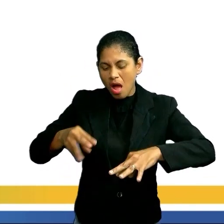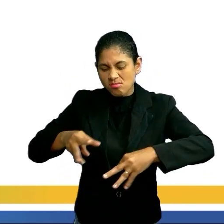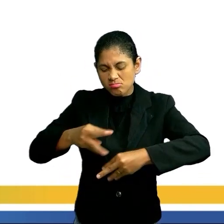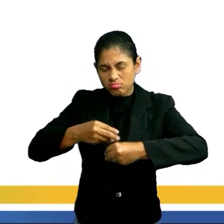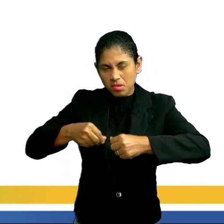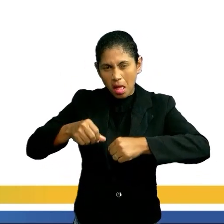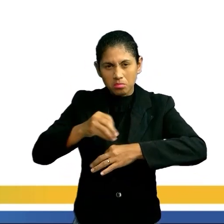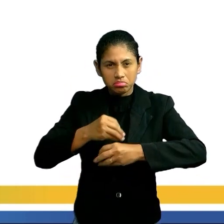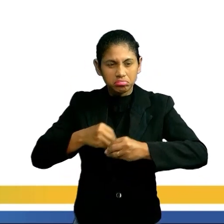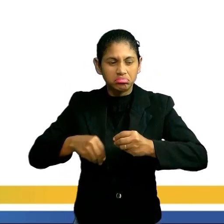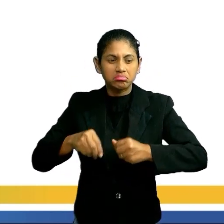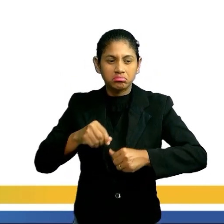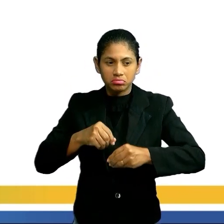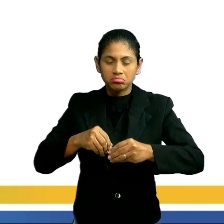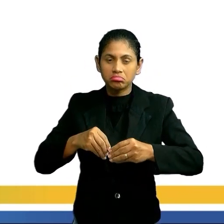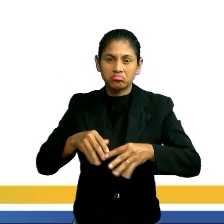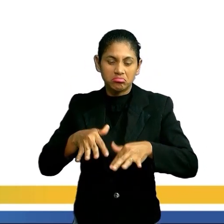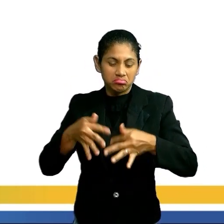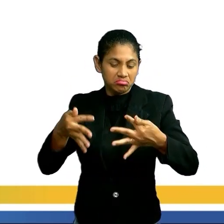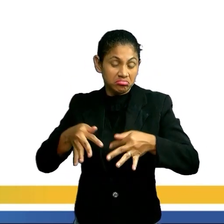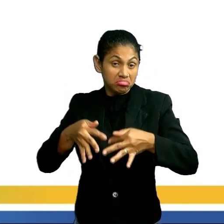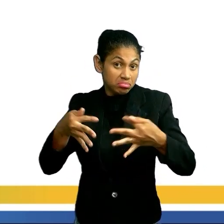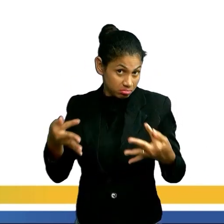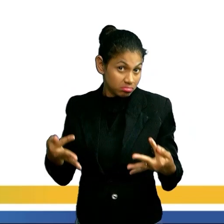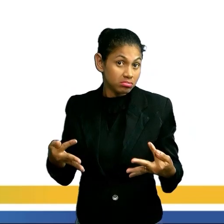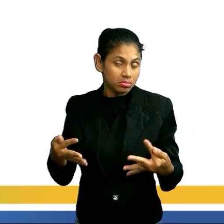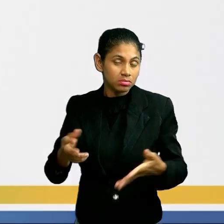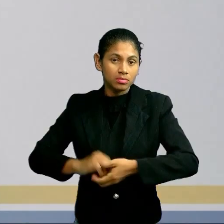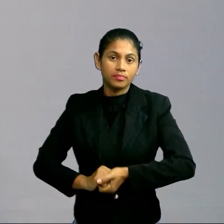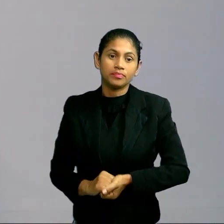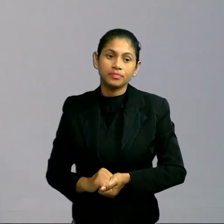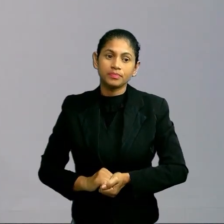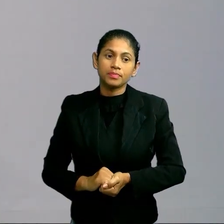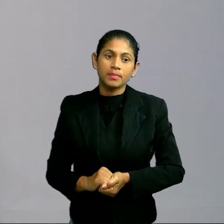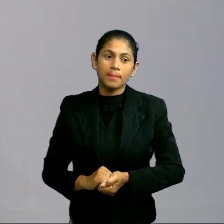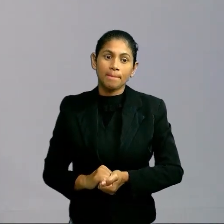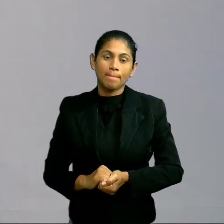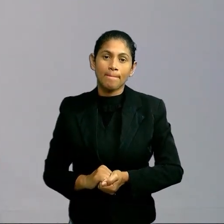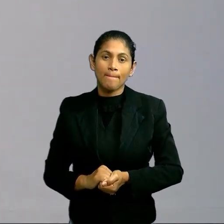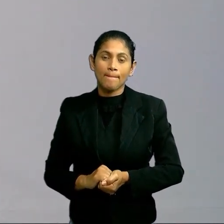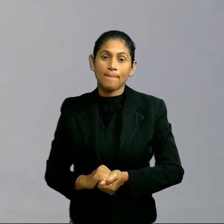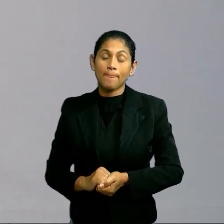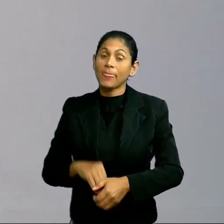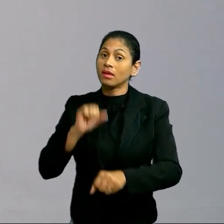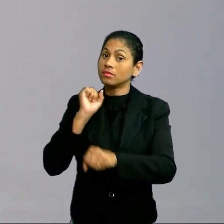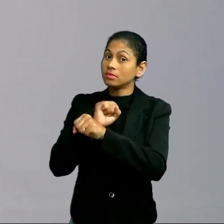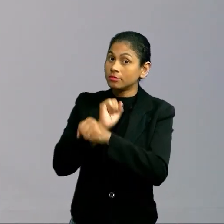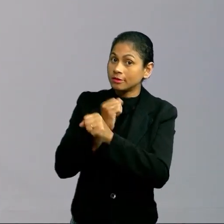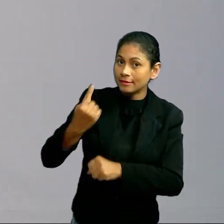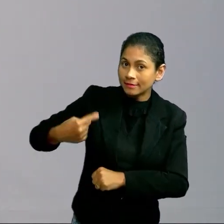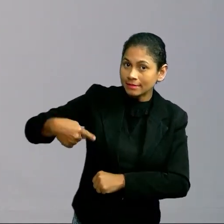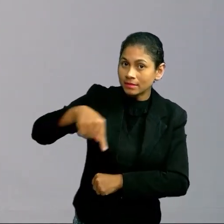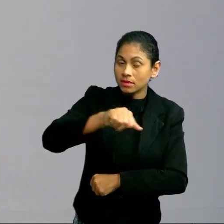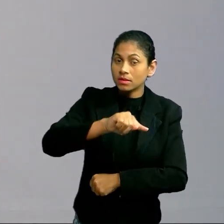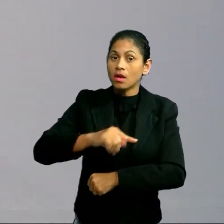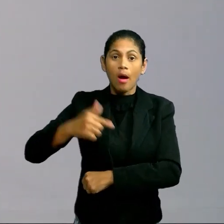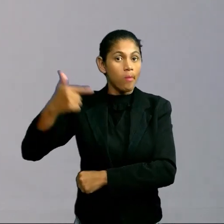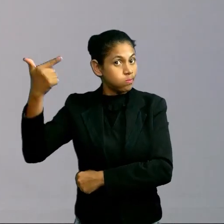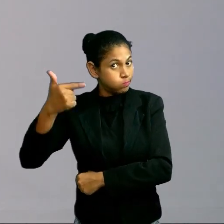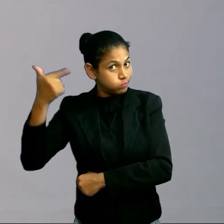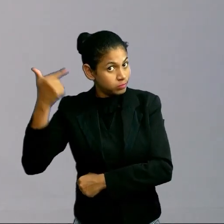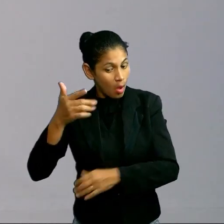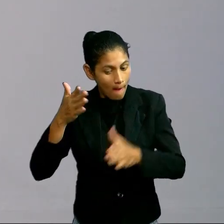acordo que o Dutra ele tinha com os Estados Unidos da América. No mais, eu aguardo vocês na segunda parte da